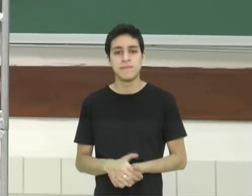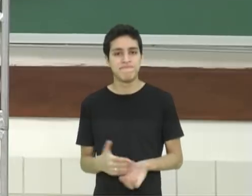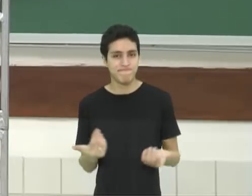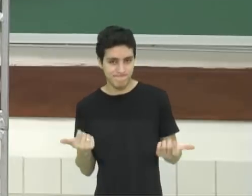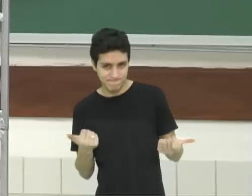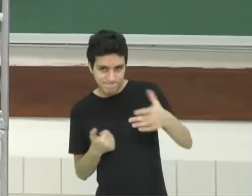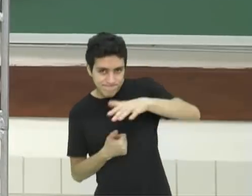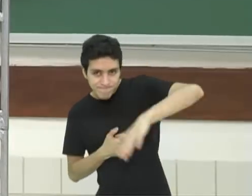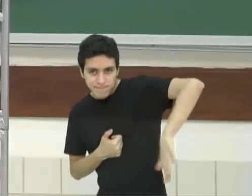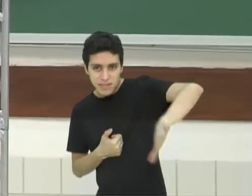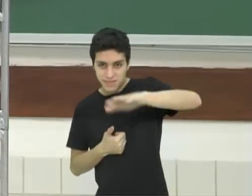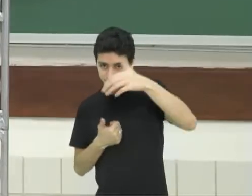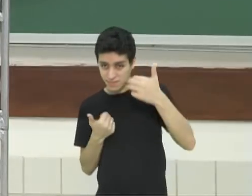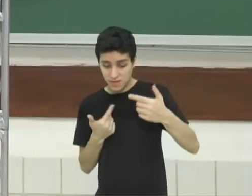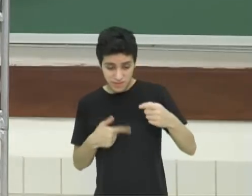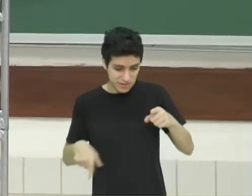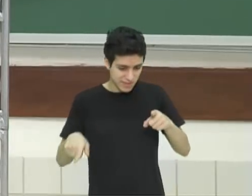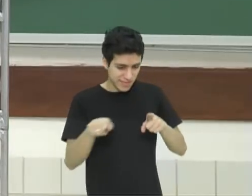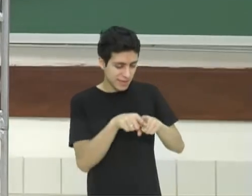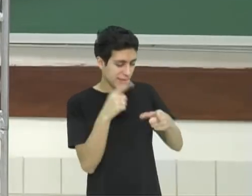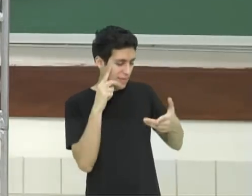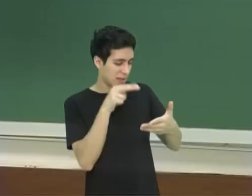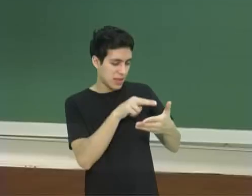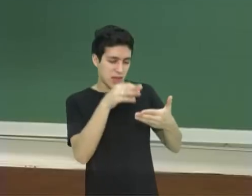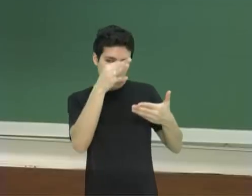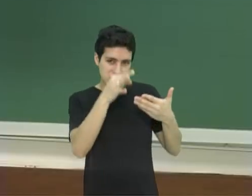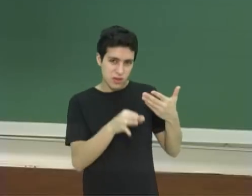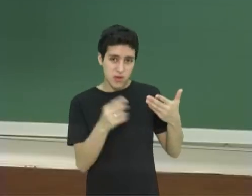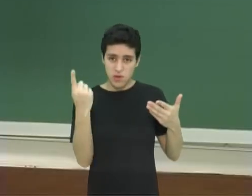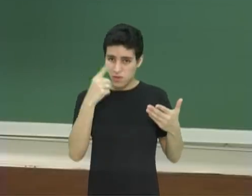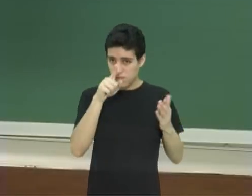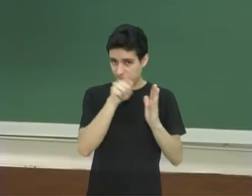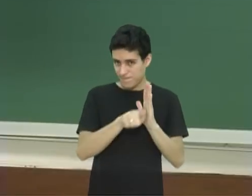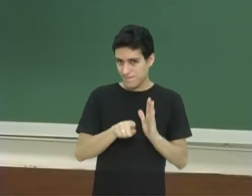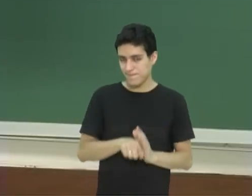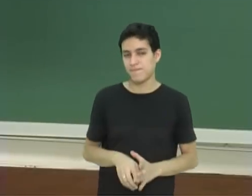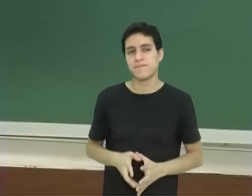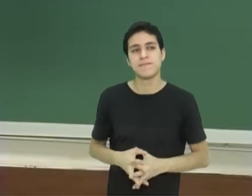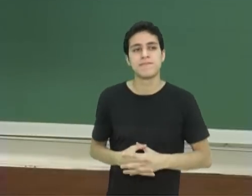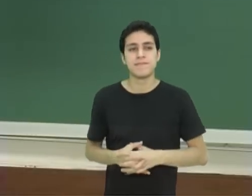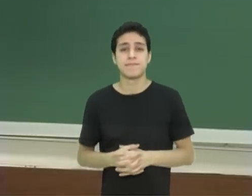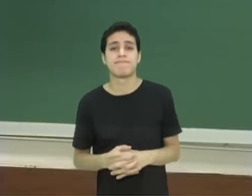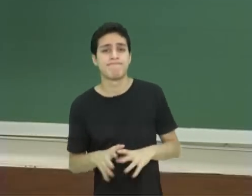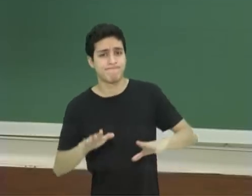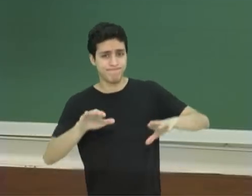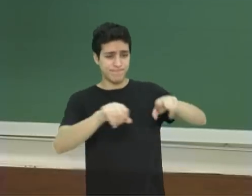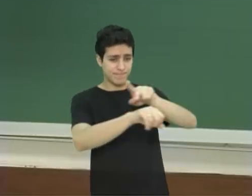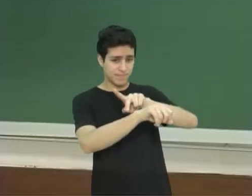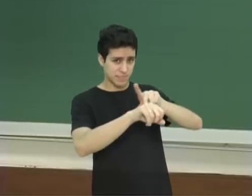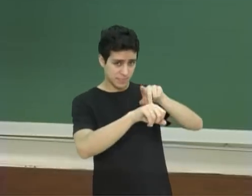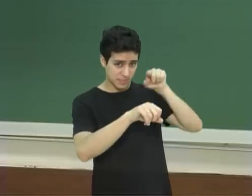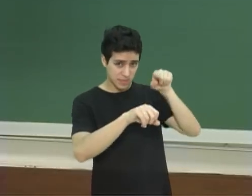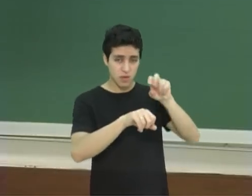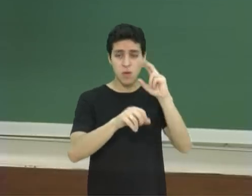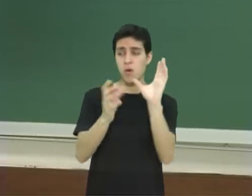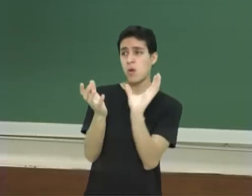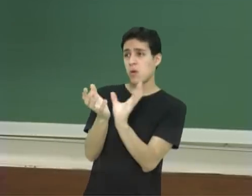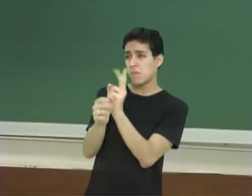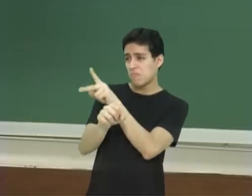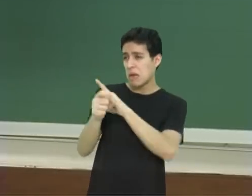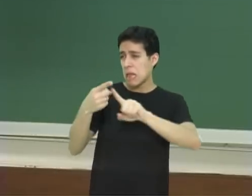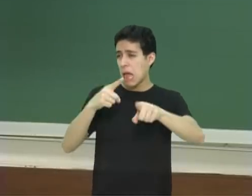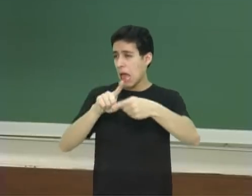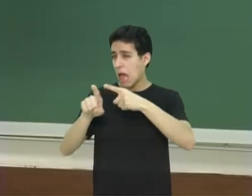E aí, pessoal, estamos de volta. Vamos reler e corrigir o nosso último quiz, dicionário. Para que um país ou um grupo de países alcance um